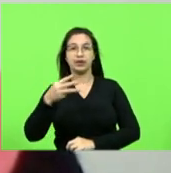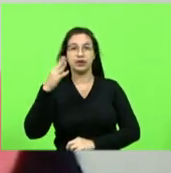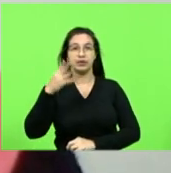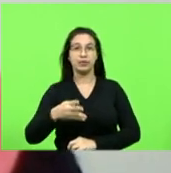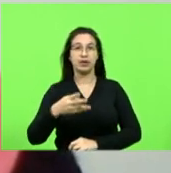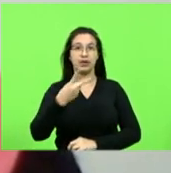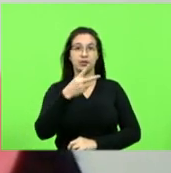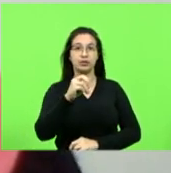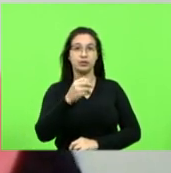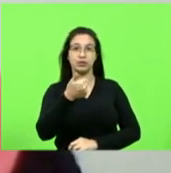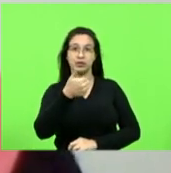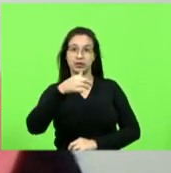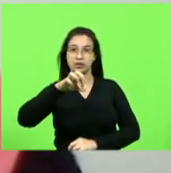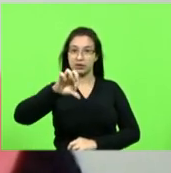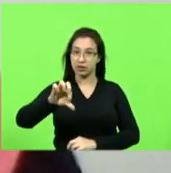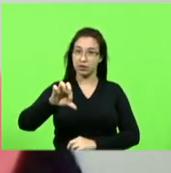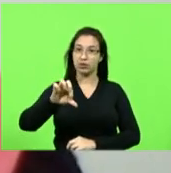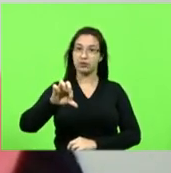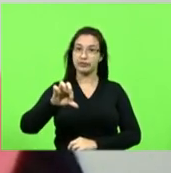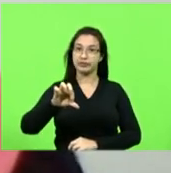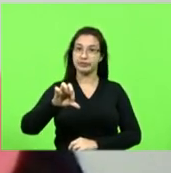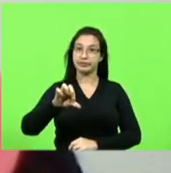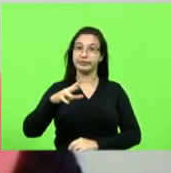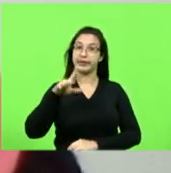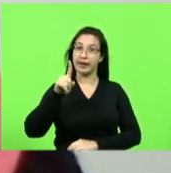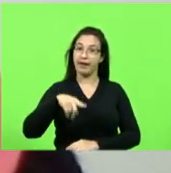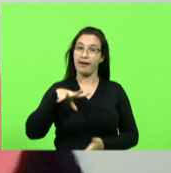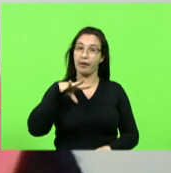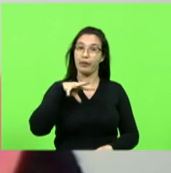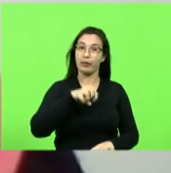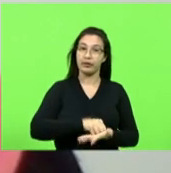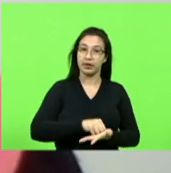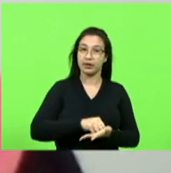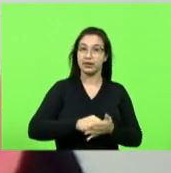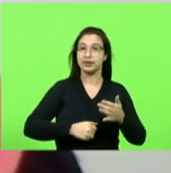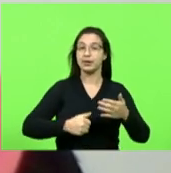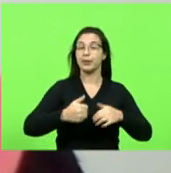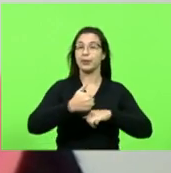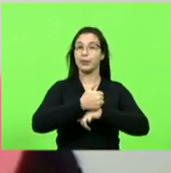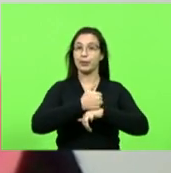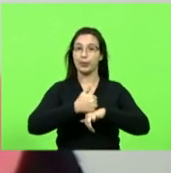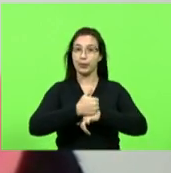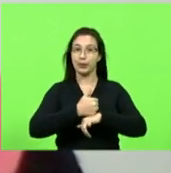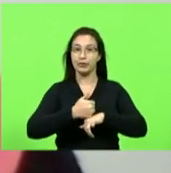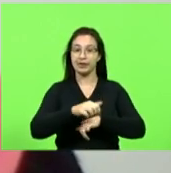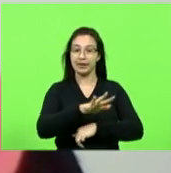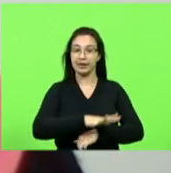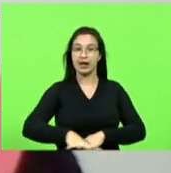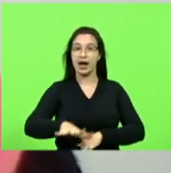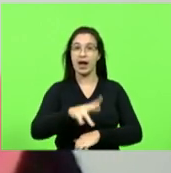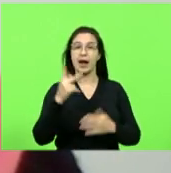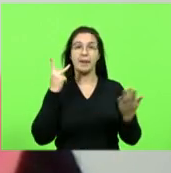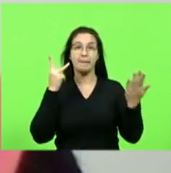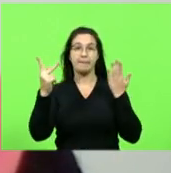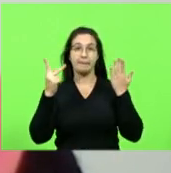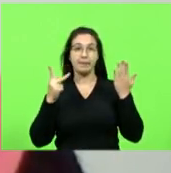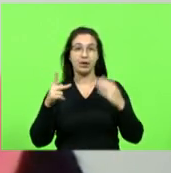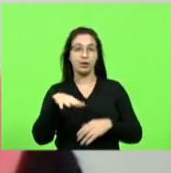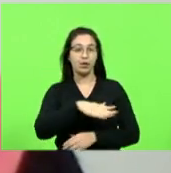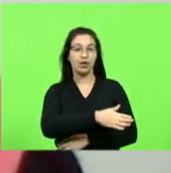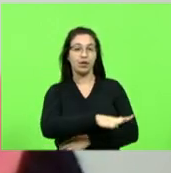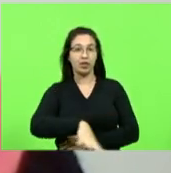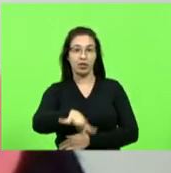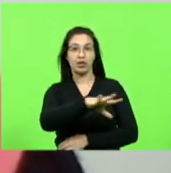133/2019, que dispõe sobre a contratação de profissionais da área da psicologia nas escolas públicas da